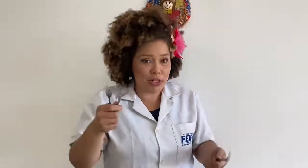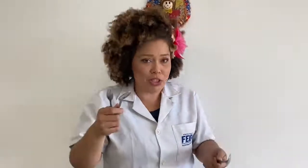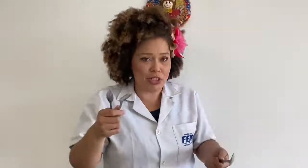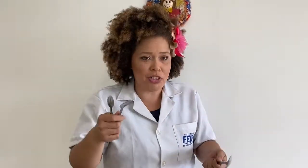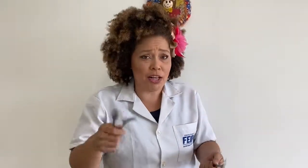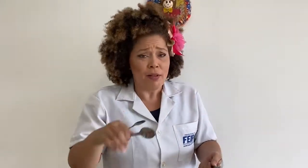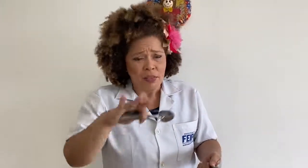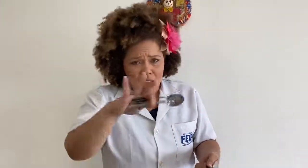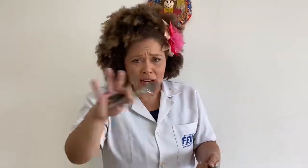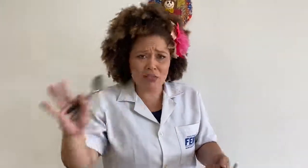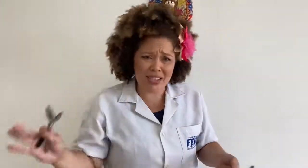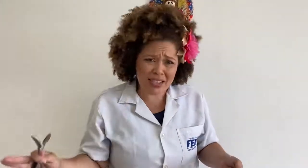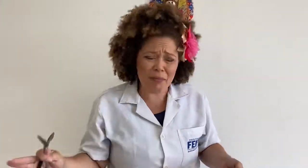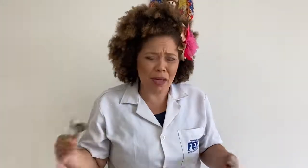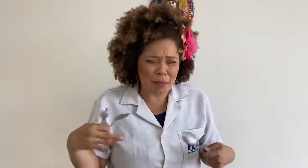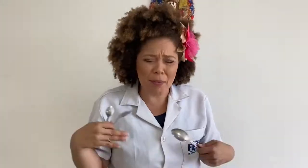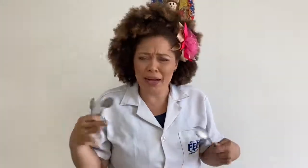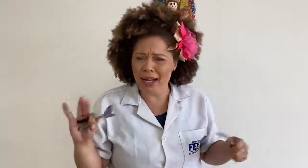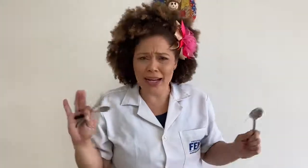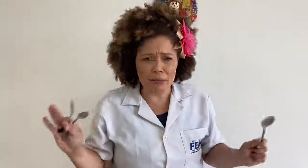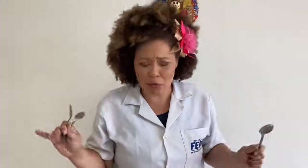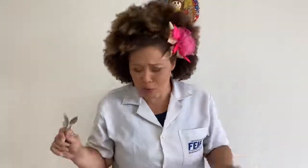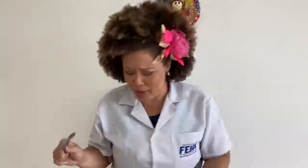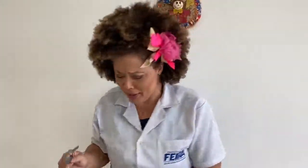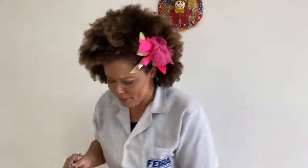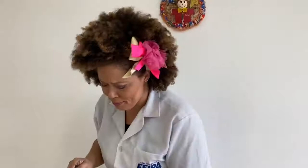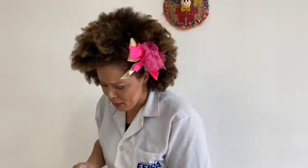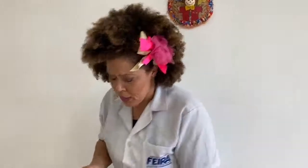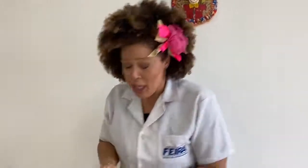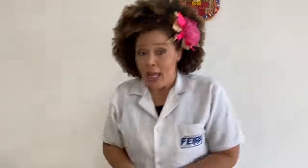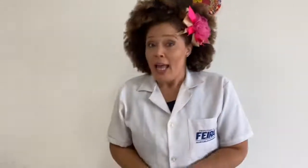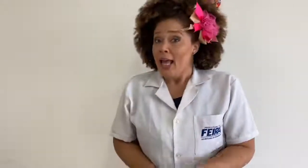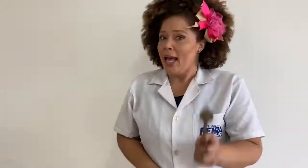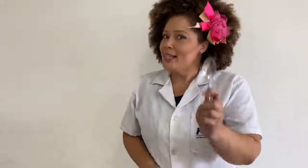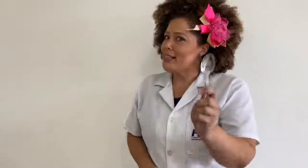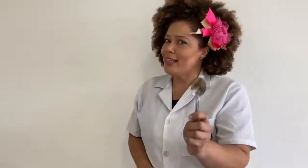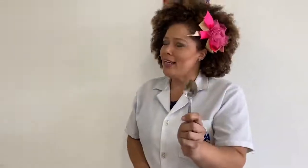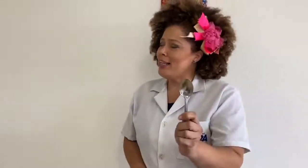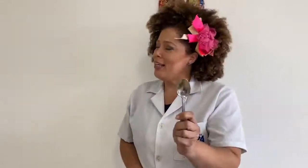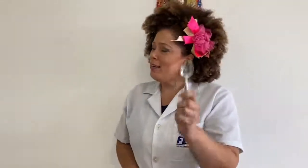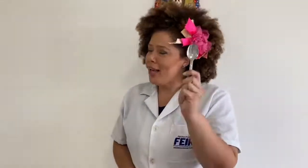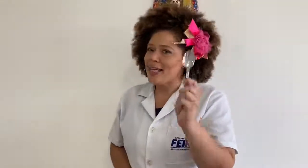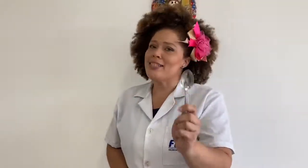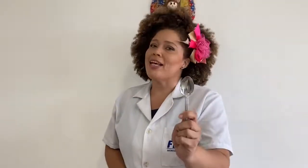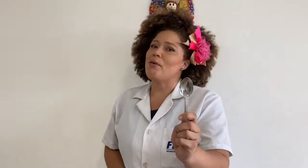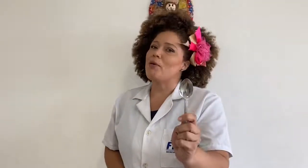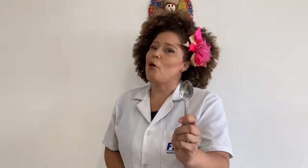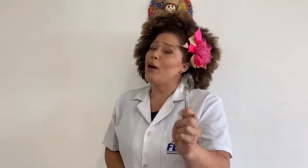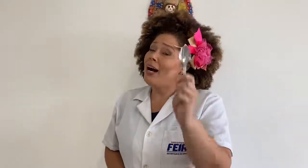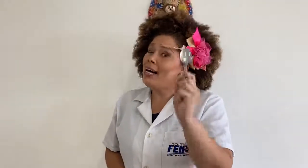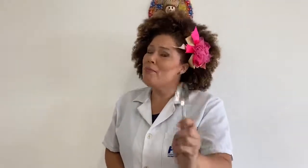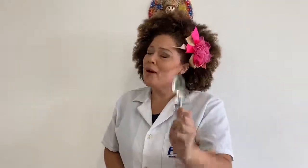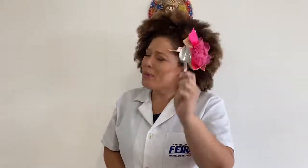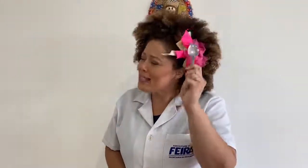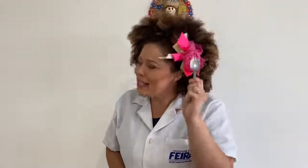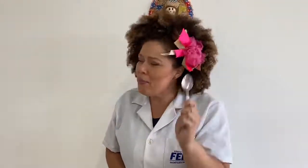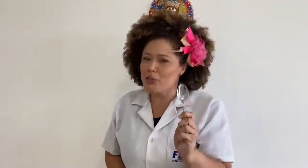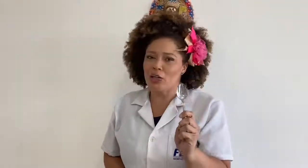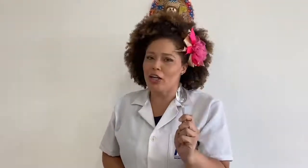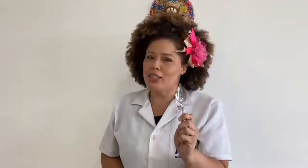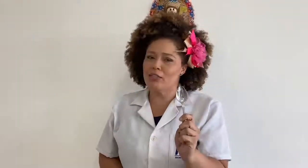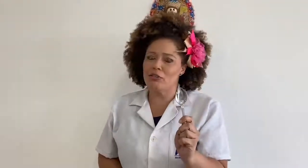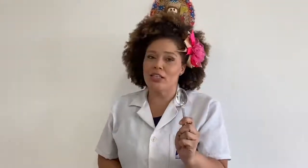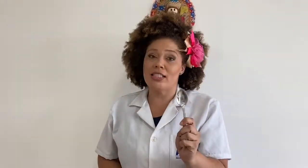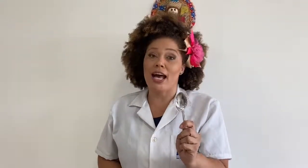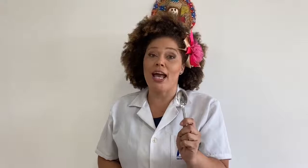Gosto bastante, tá? Aliás, vocês sabem que a Pro Maria ama comida. Essa daqui, essa é que a Pro ama, mas ama